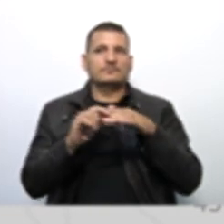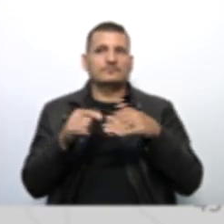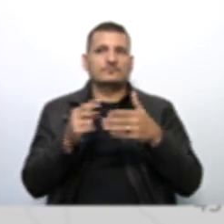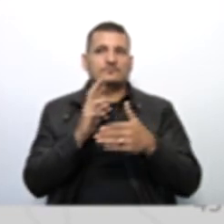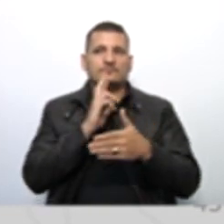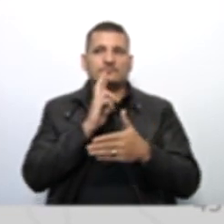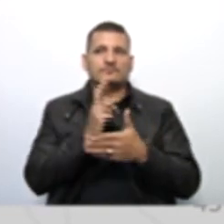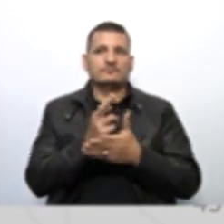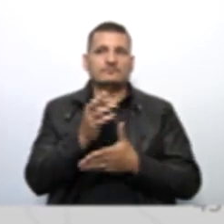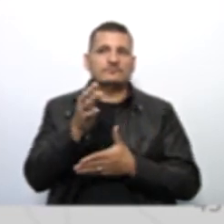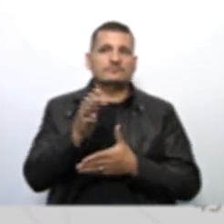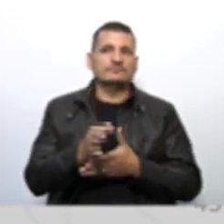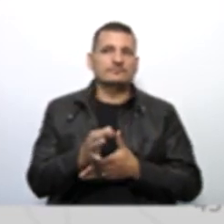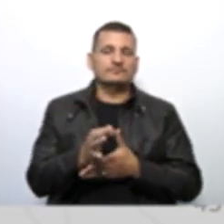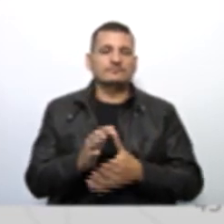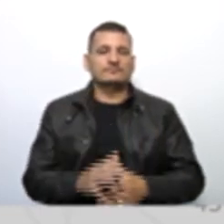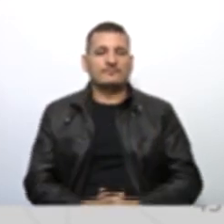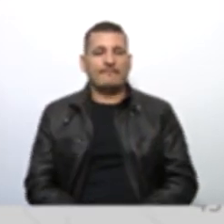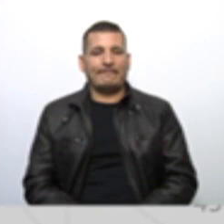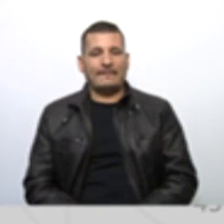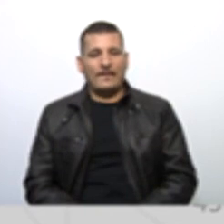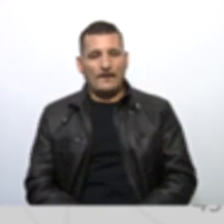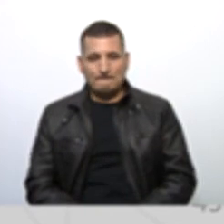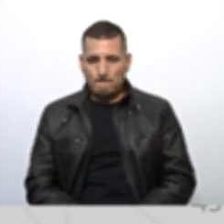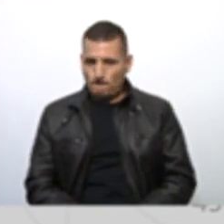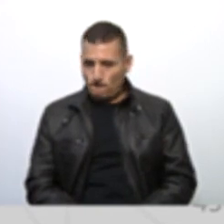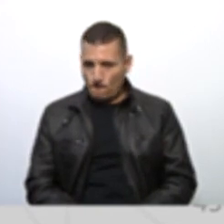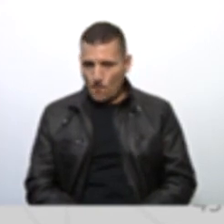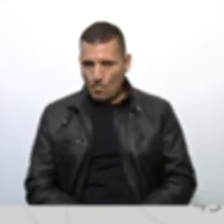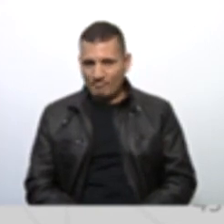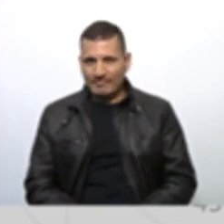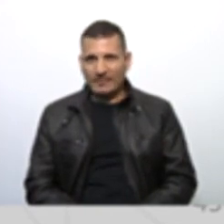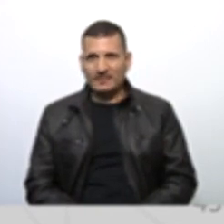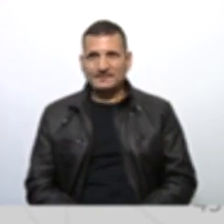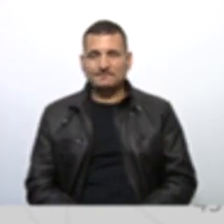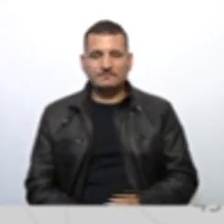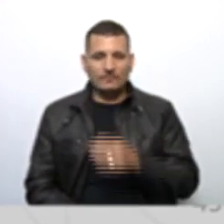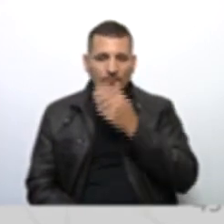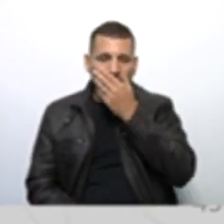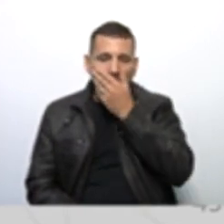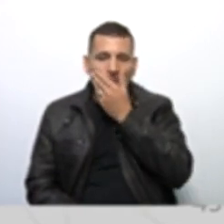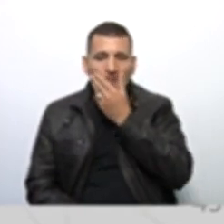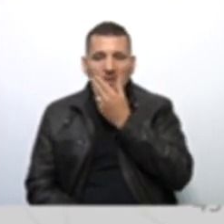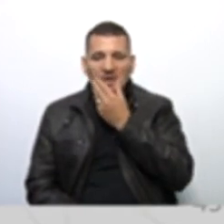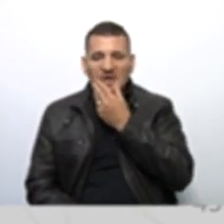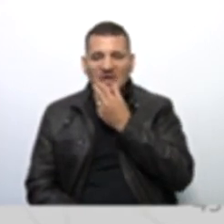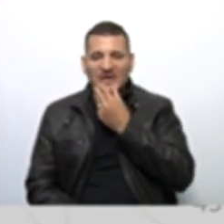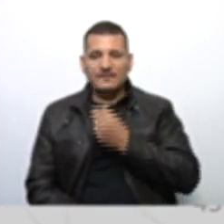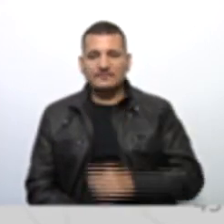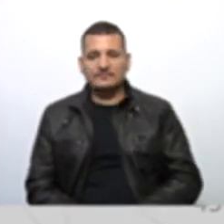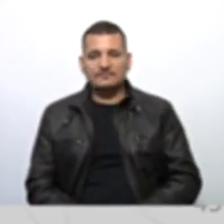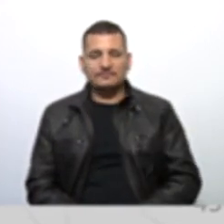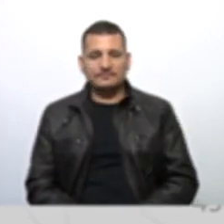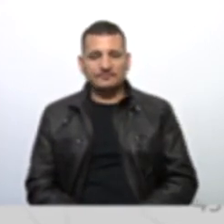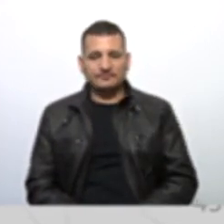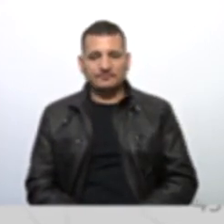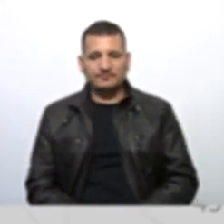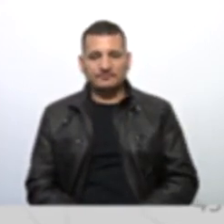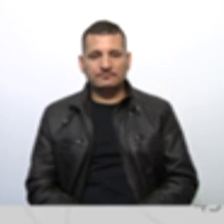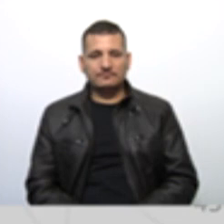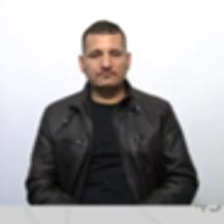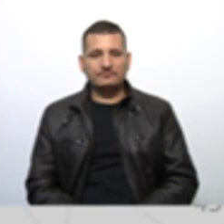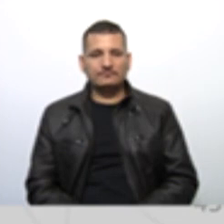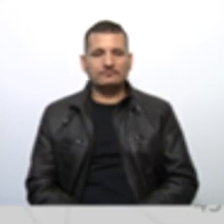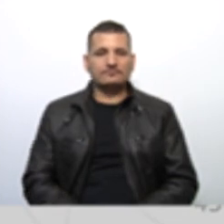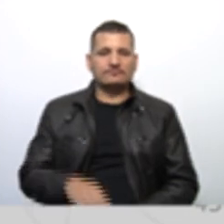teve várias respostas, professor, dessa aqui, ó. Vou citar alguns, tá? O aluno Marcos Vinícius Gomes, aqui do Polo Zona